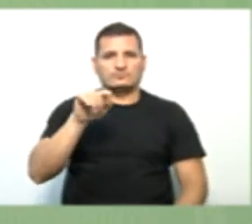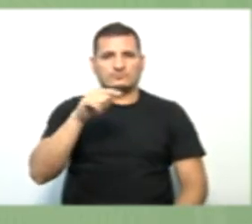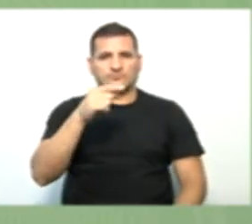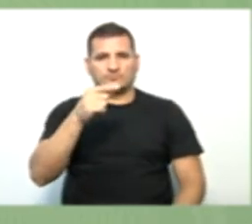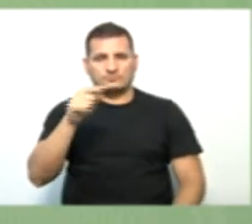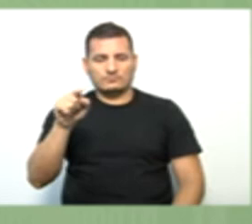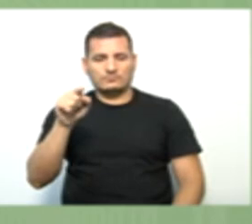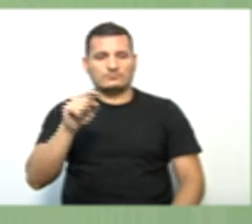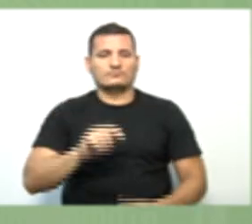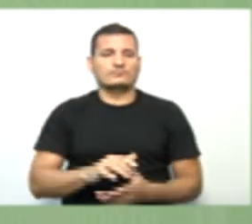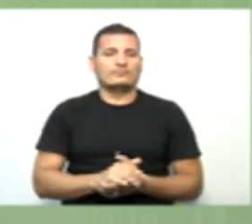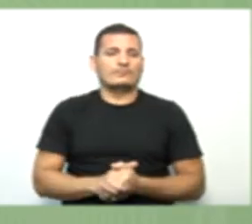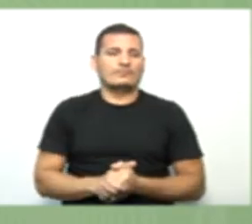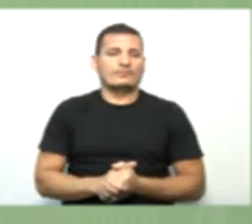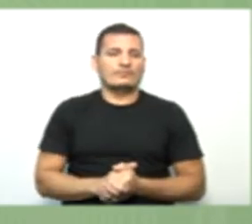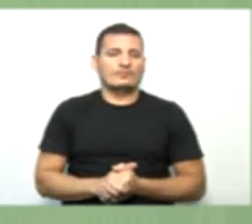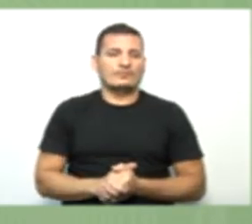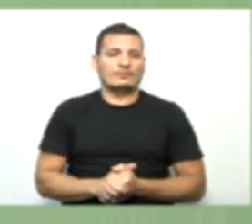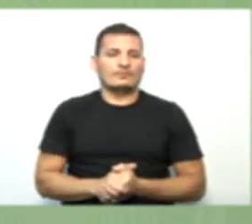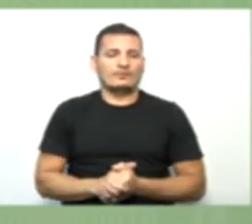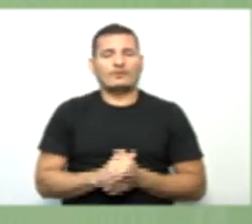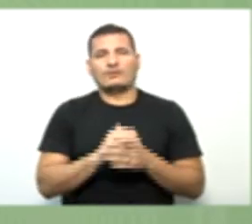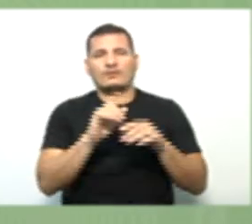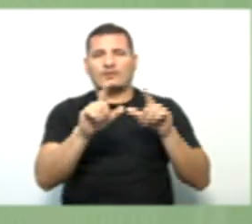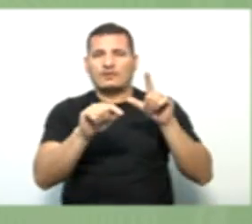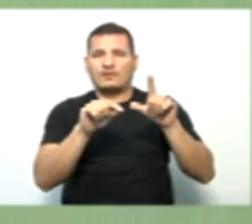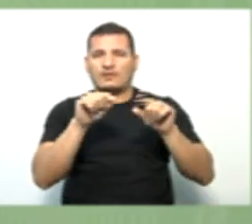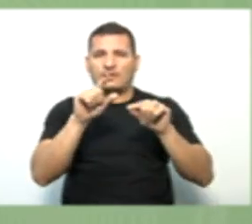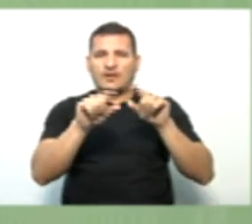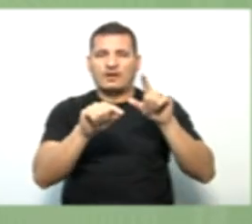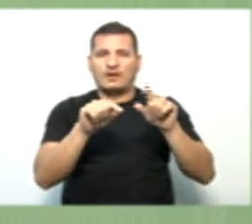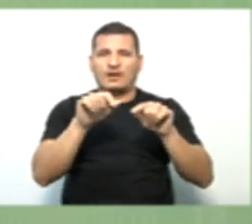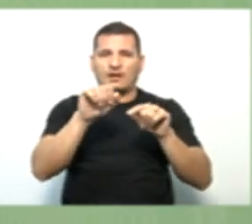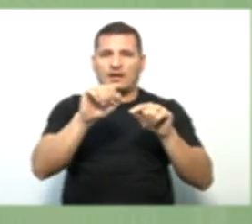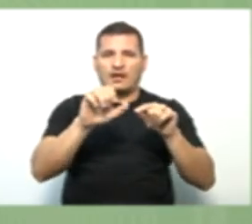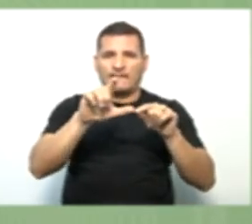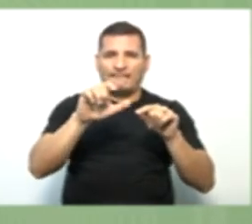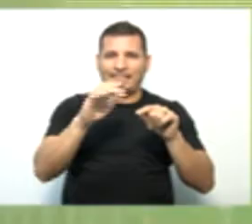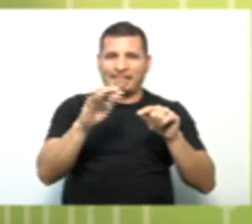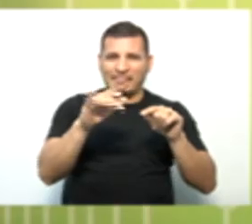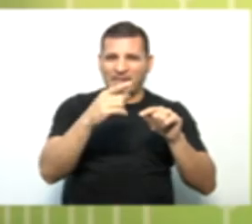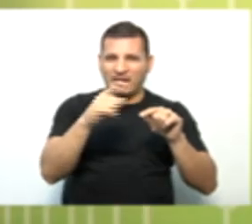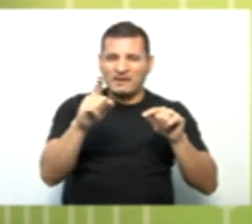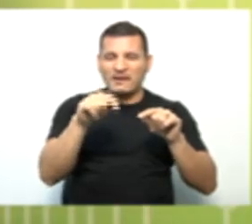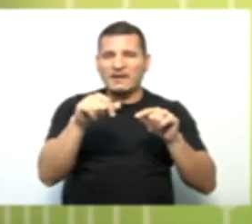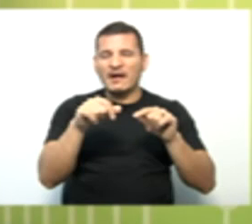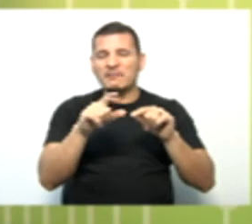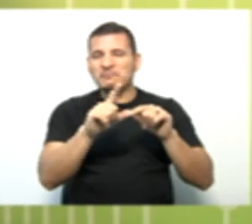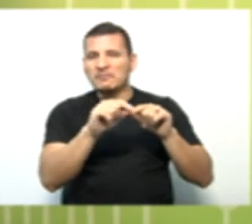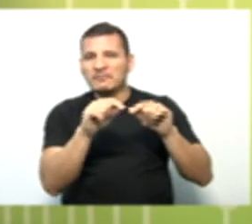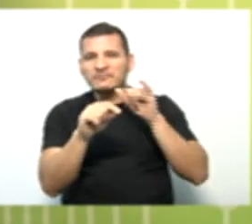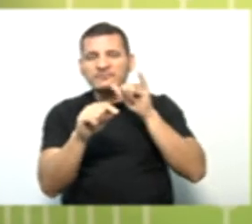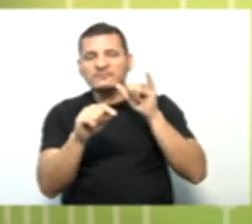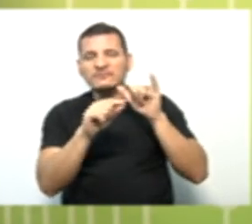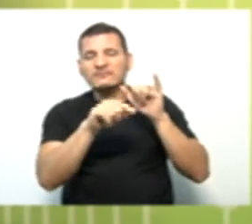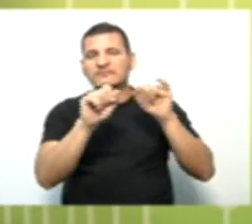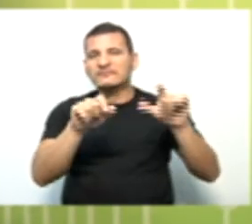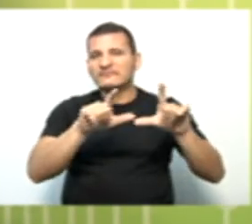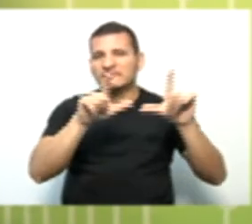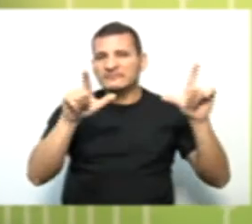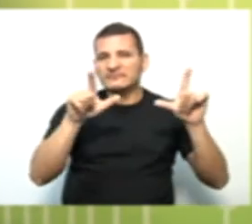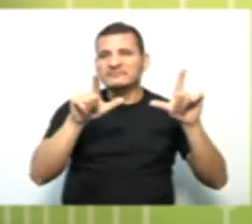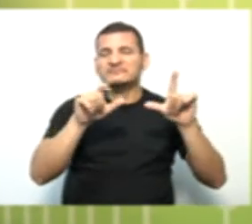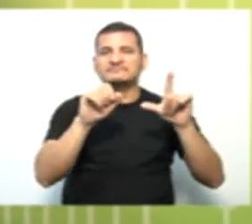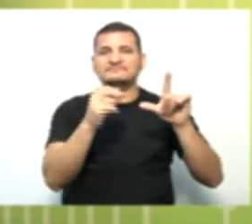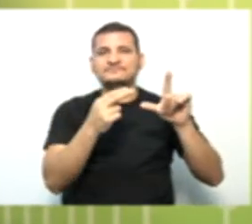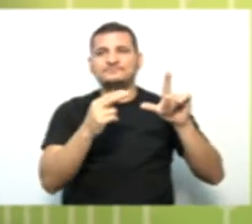de seleção, nós vamos escolher se executamos ou não um determinado comando. Como assim?